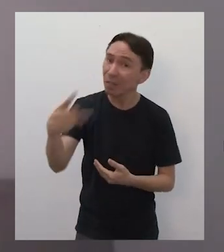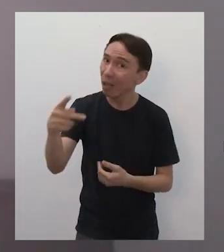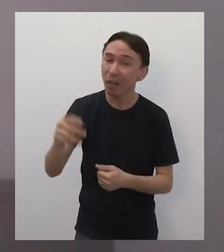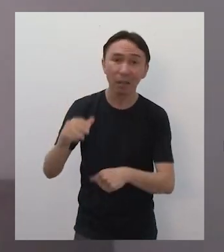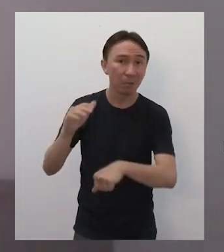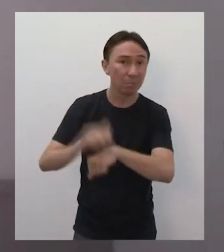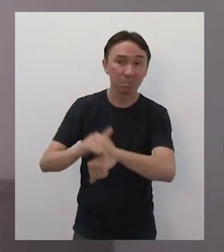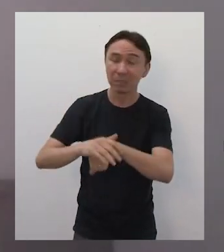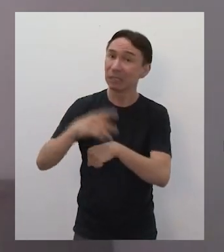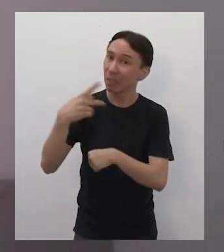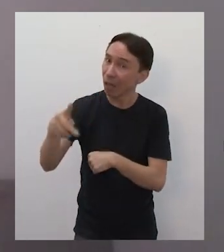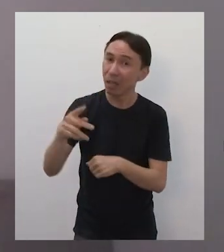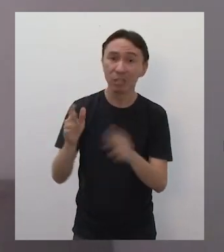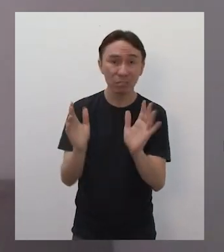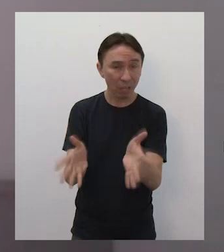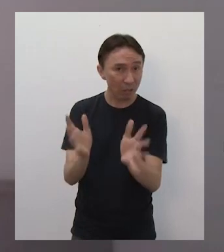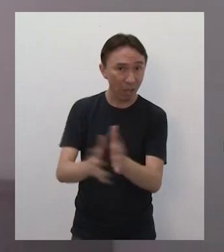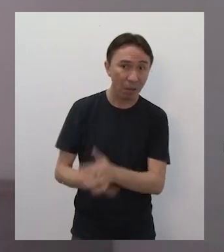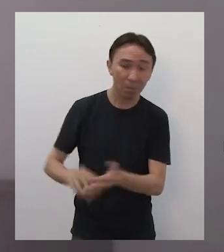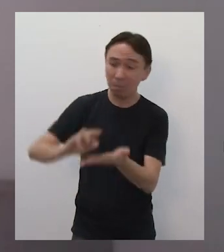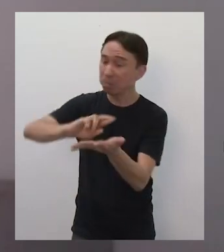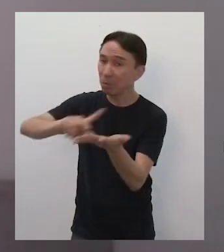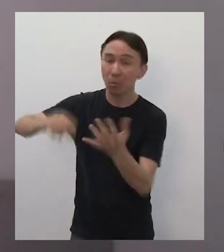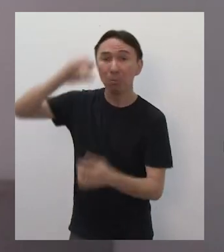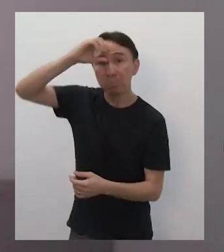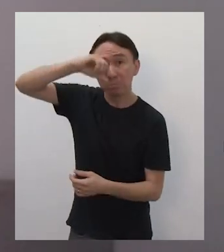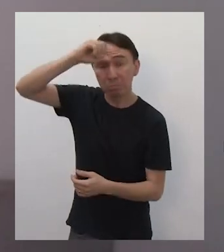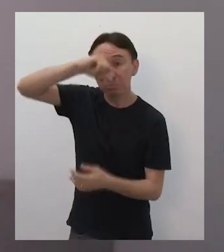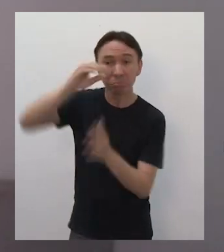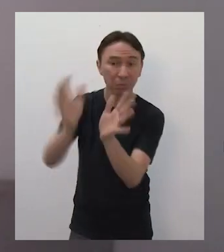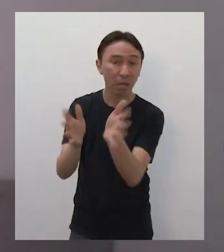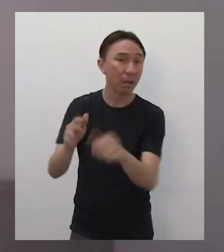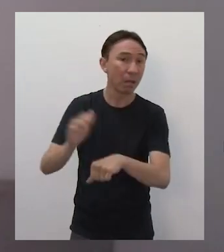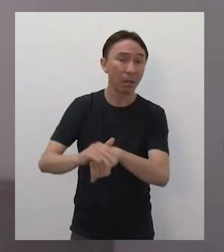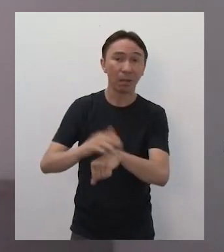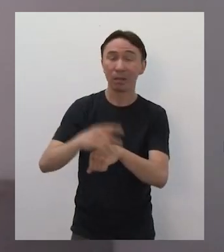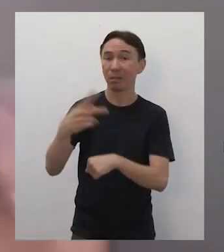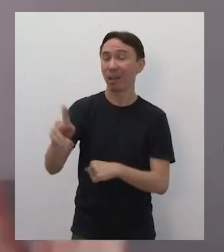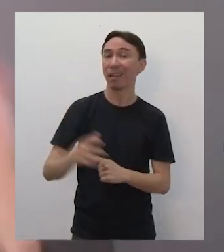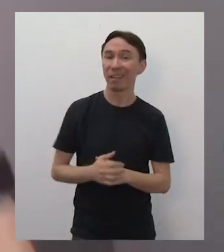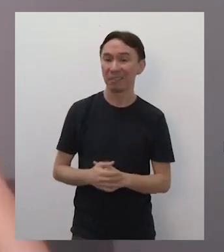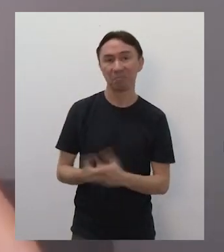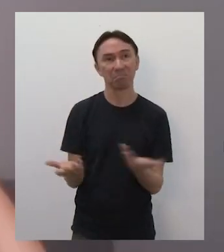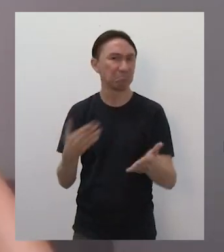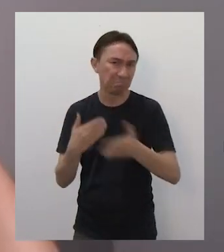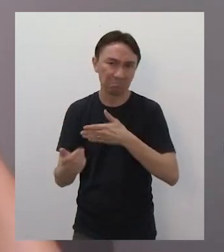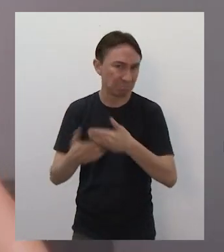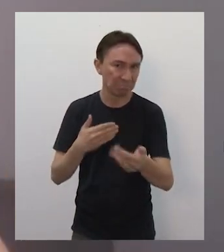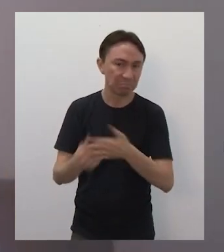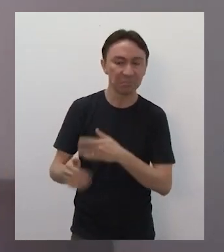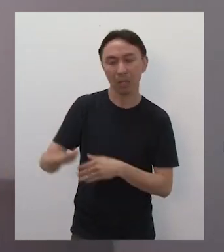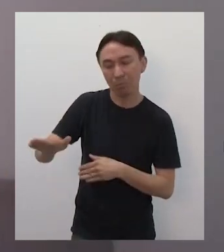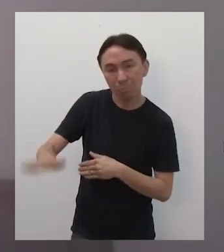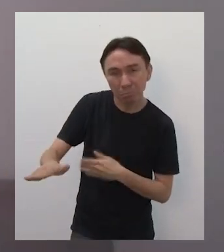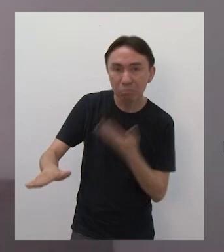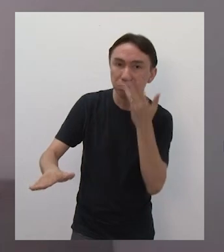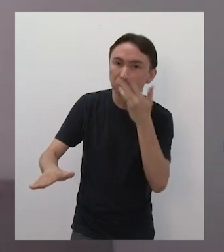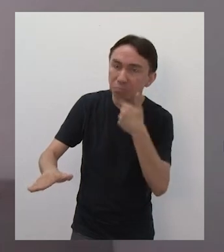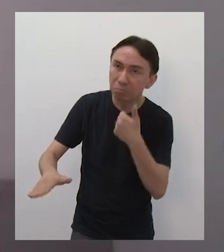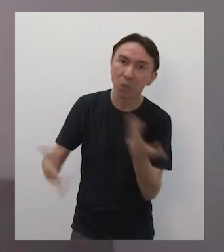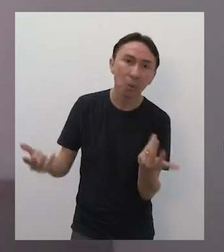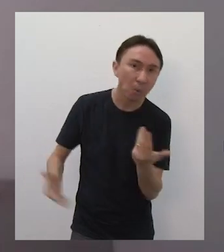conhecimento construído já, não importa se é uma criança ou se é uma pessoa com mais idade. Todo